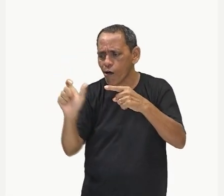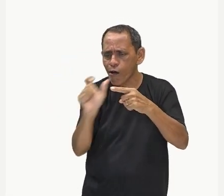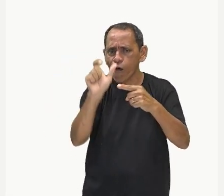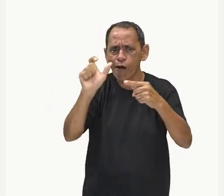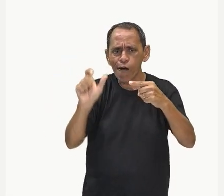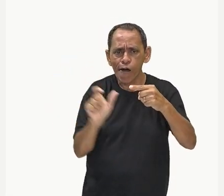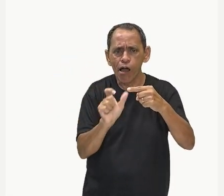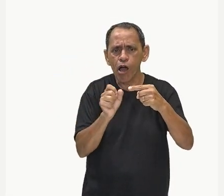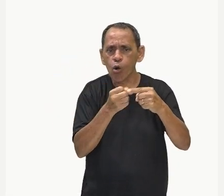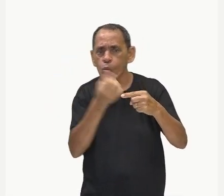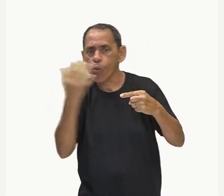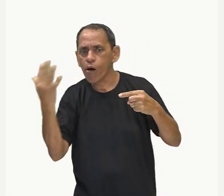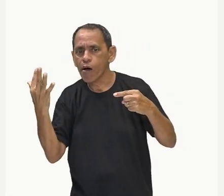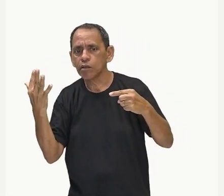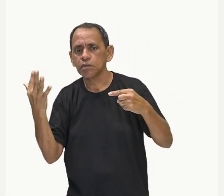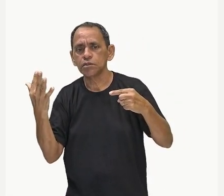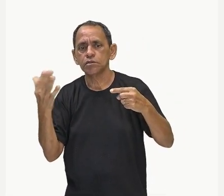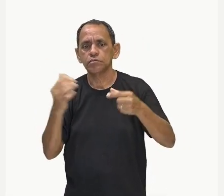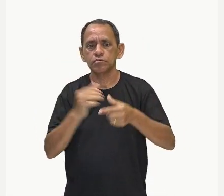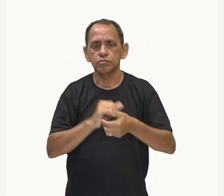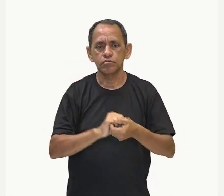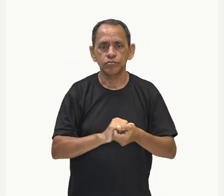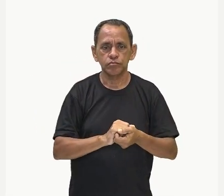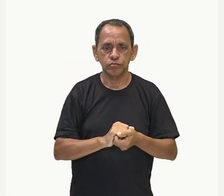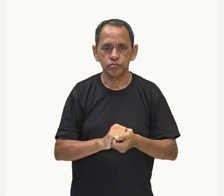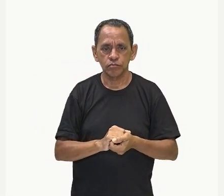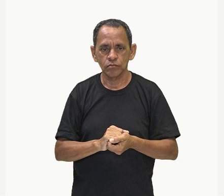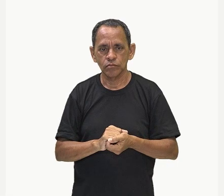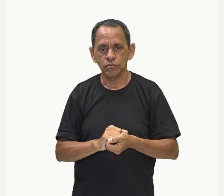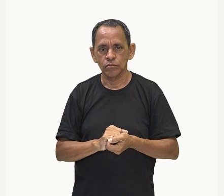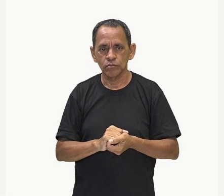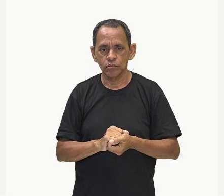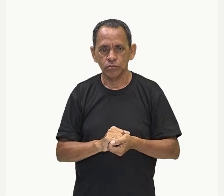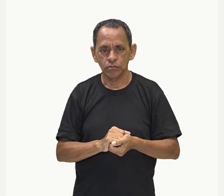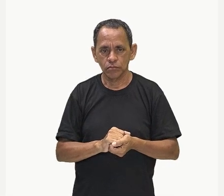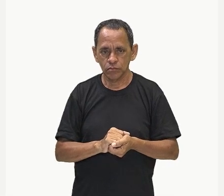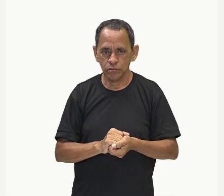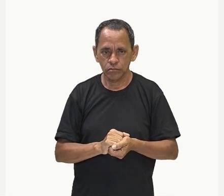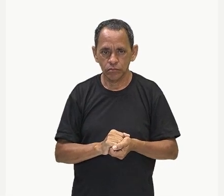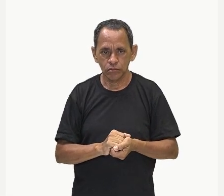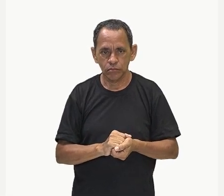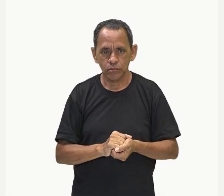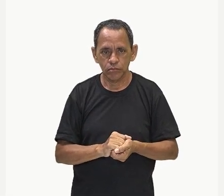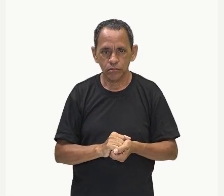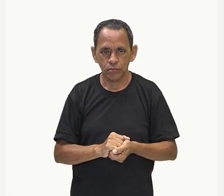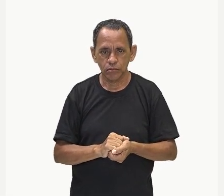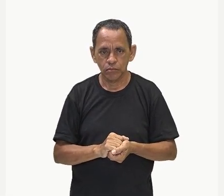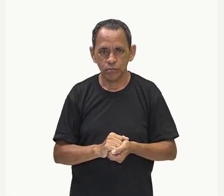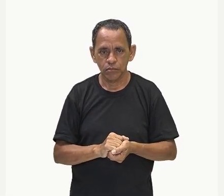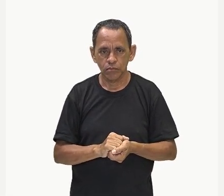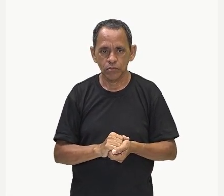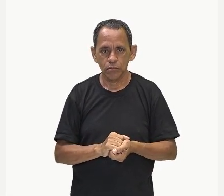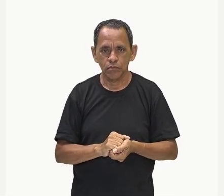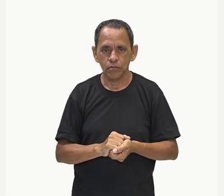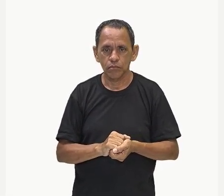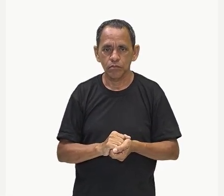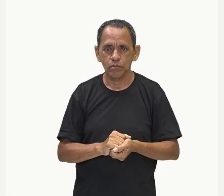Ok? Ele fica sendo 3.578. E eu já coloco o 1